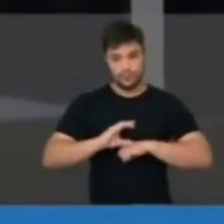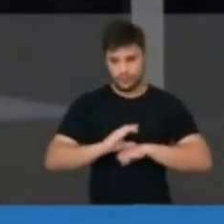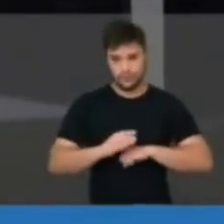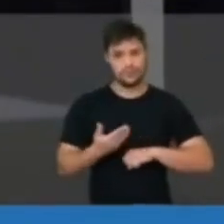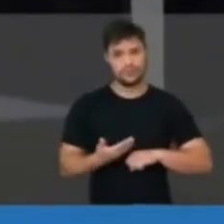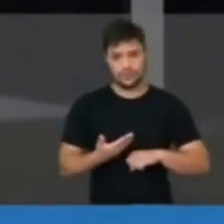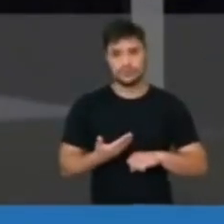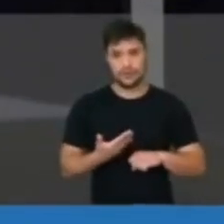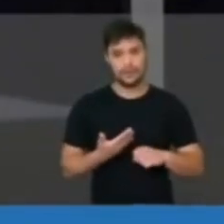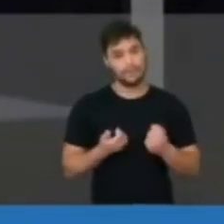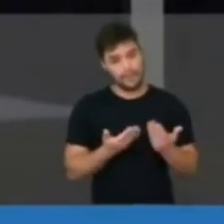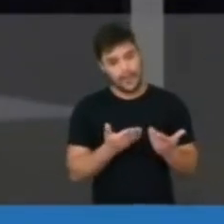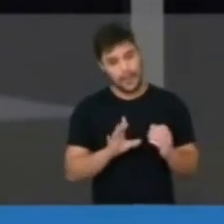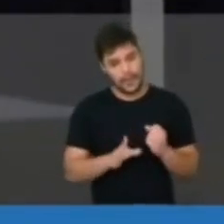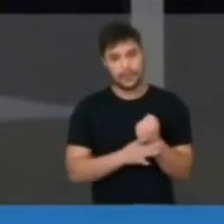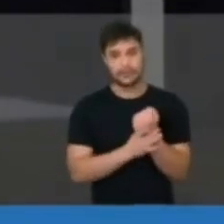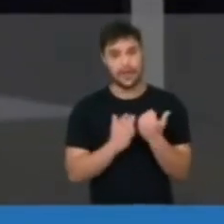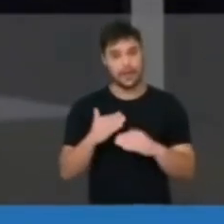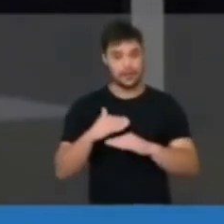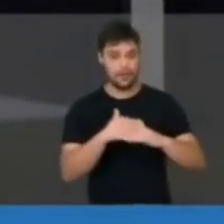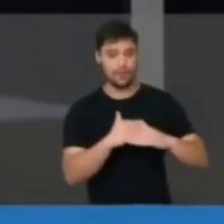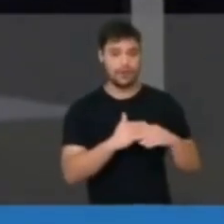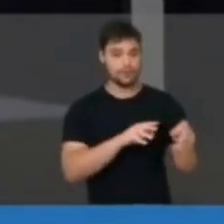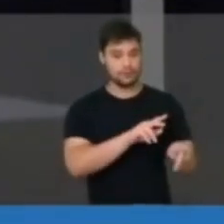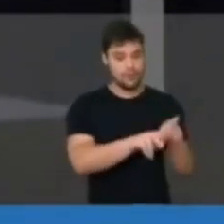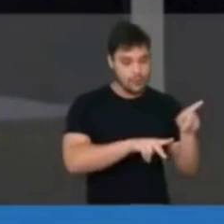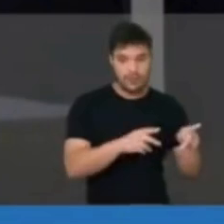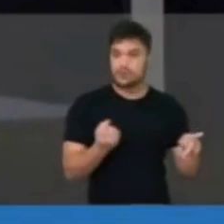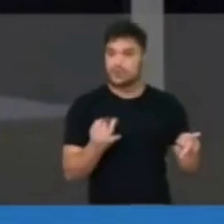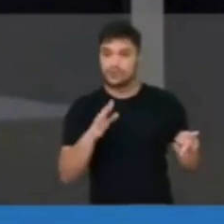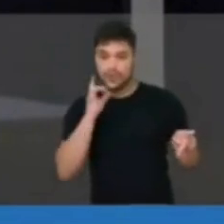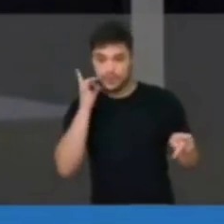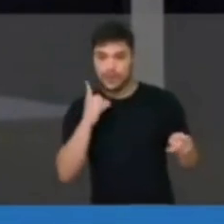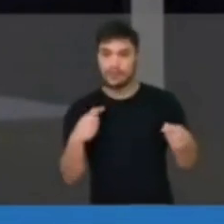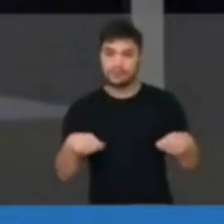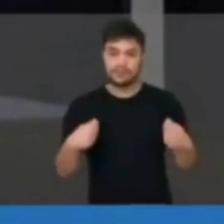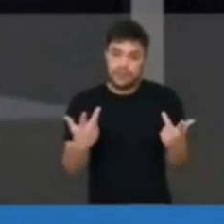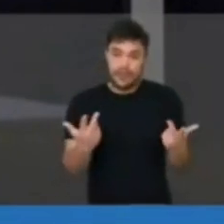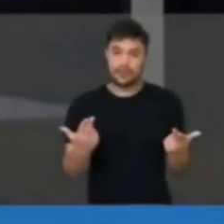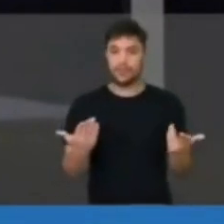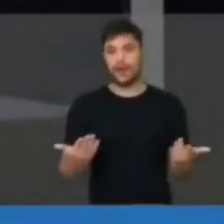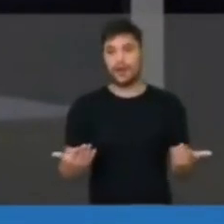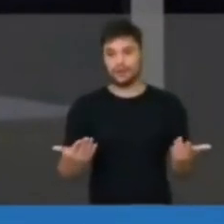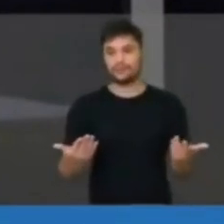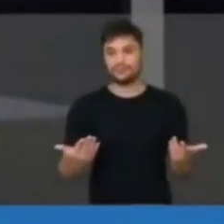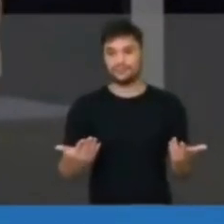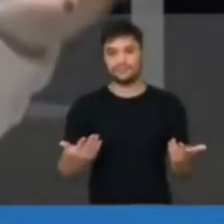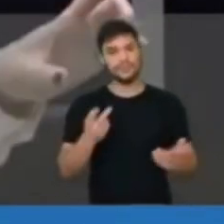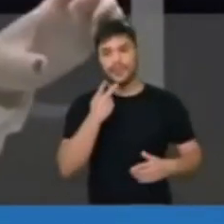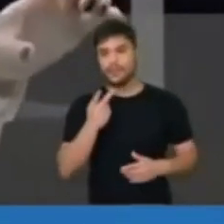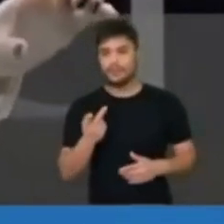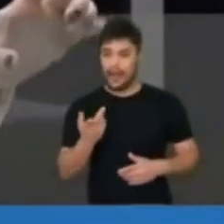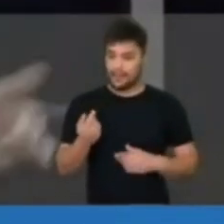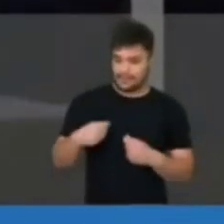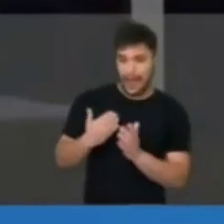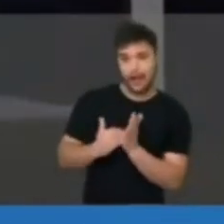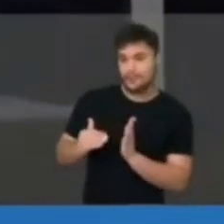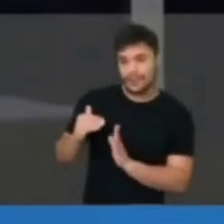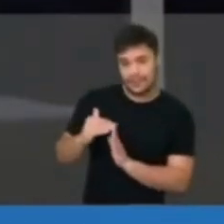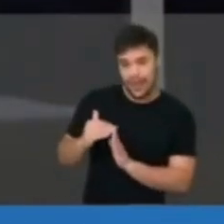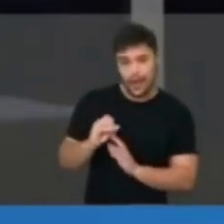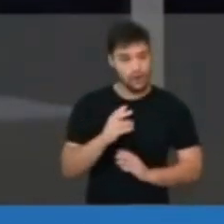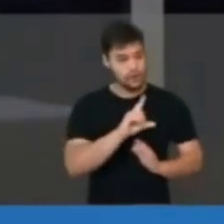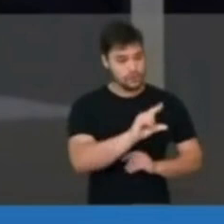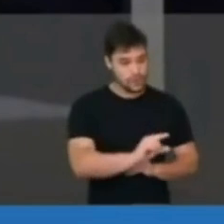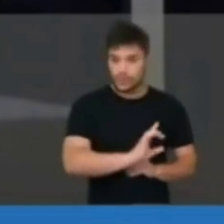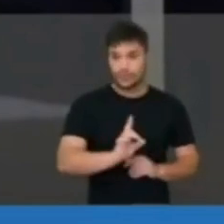que visa garantir a proporcionalidade, porque é isso que está nos textos da Constituição. Ele não fala que tem que aumentar e nem